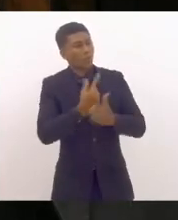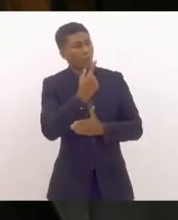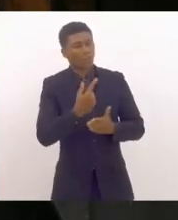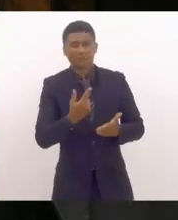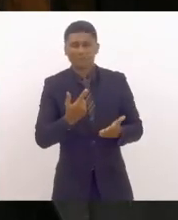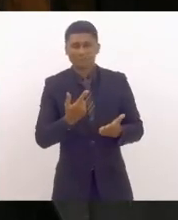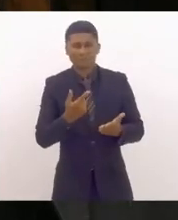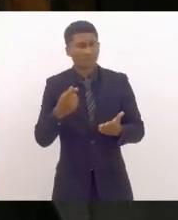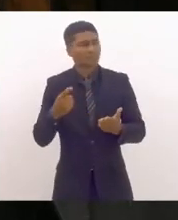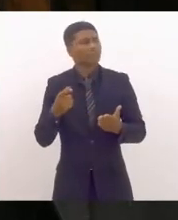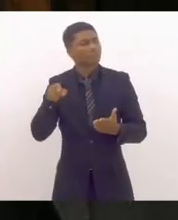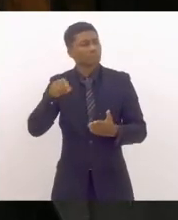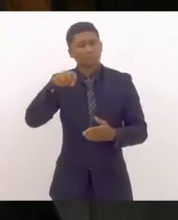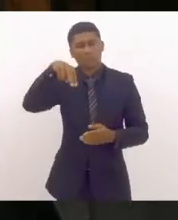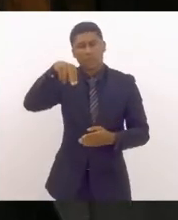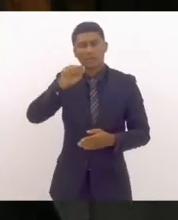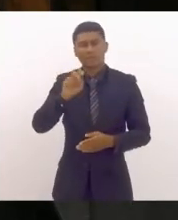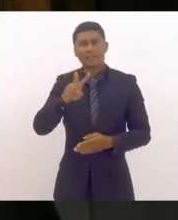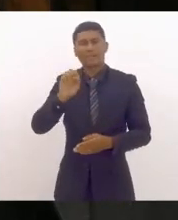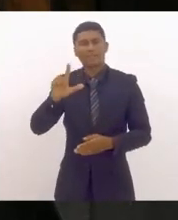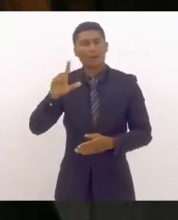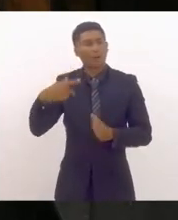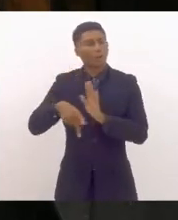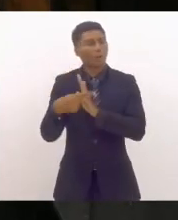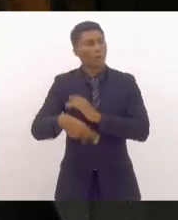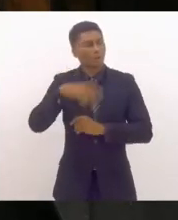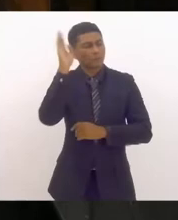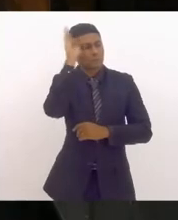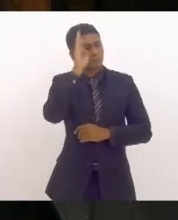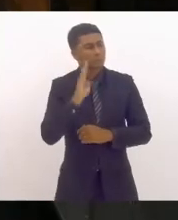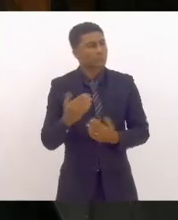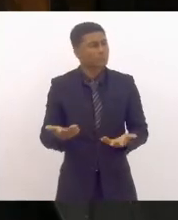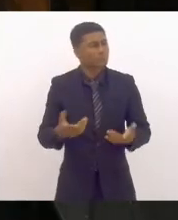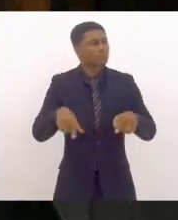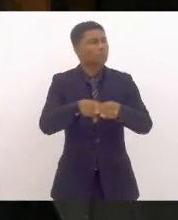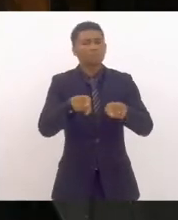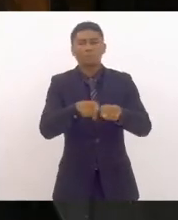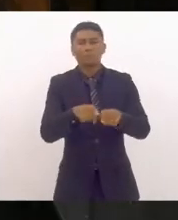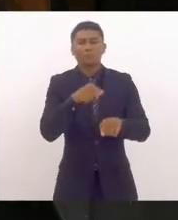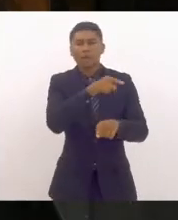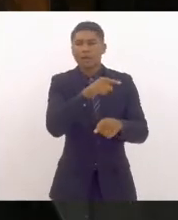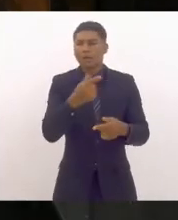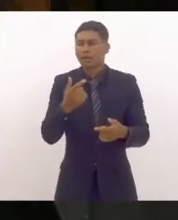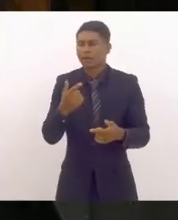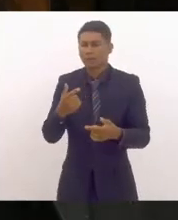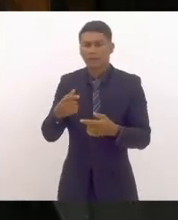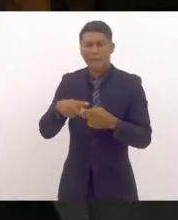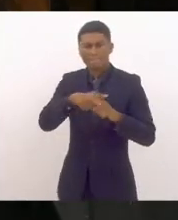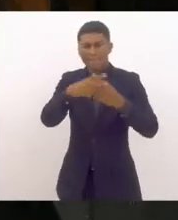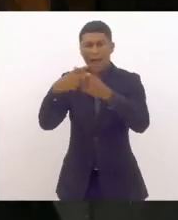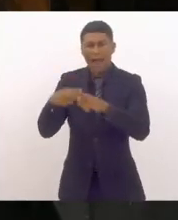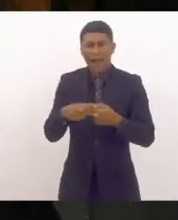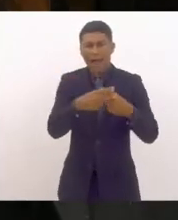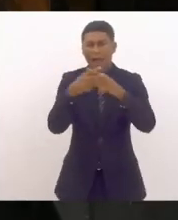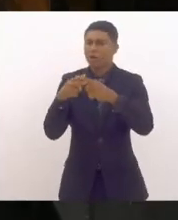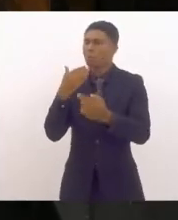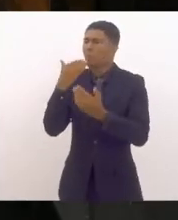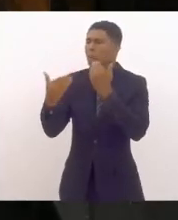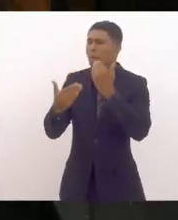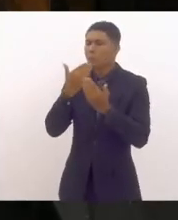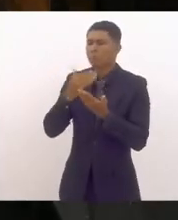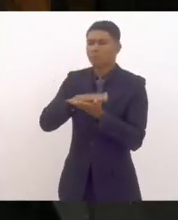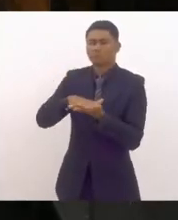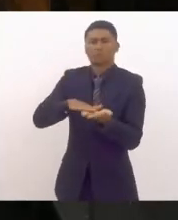nem reparo e nem comenta para reparo a Petrobras faz significativa mais a indústria naval